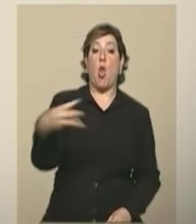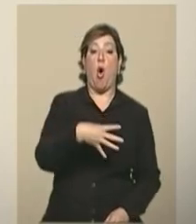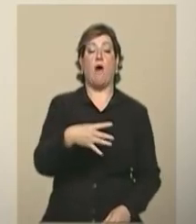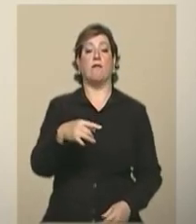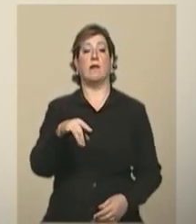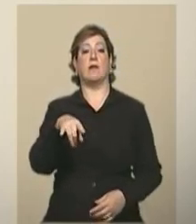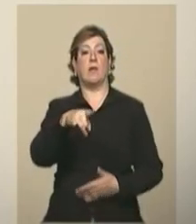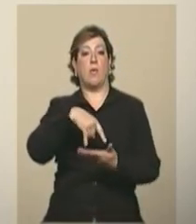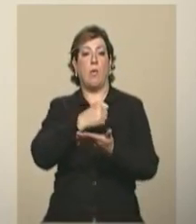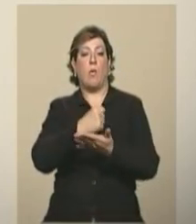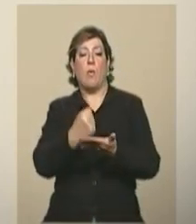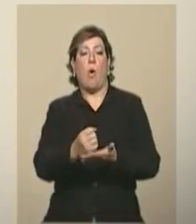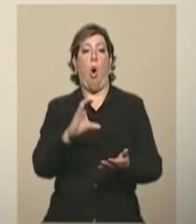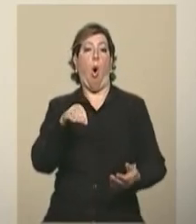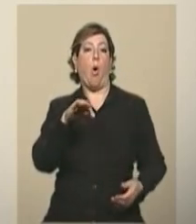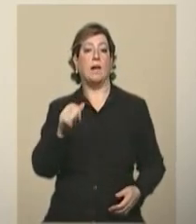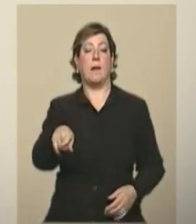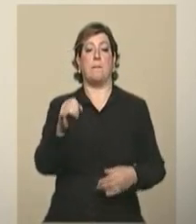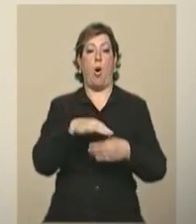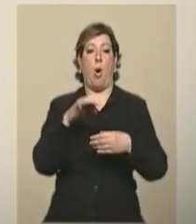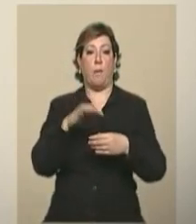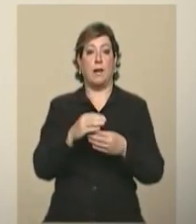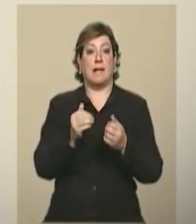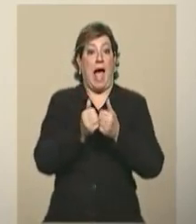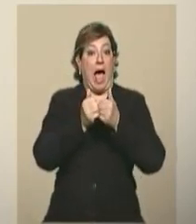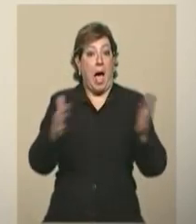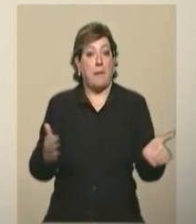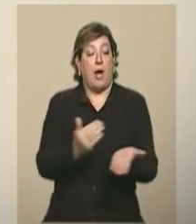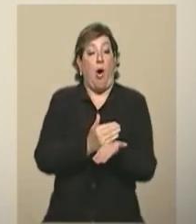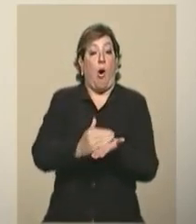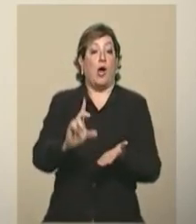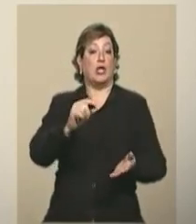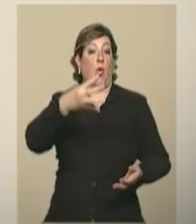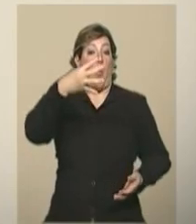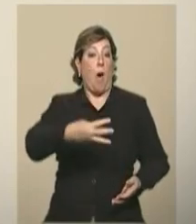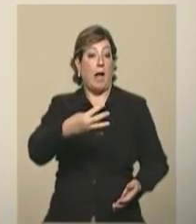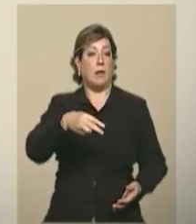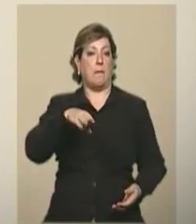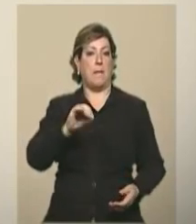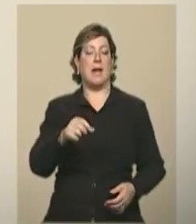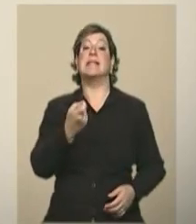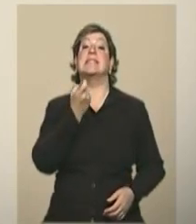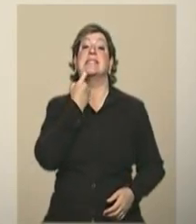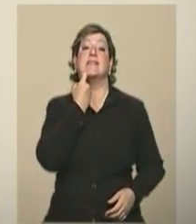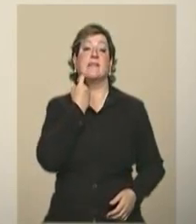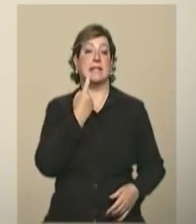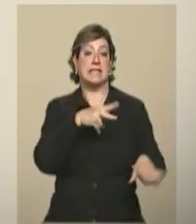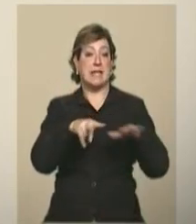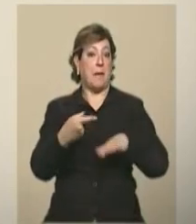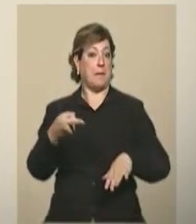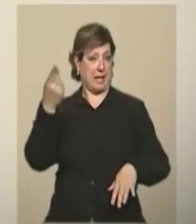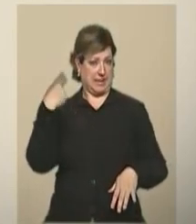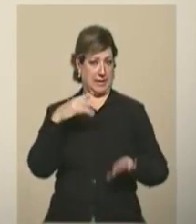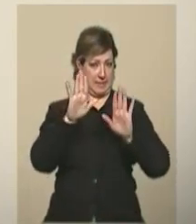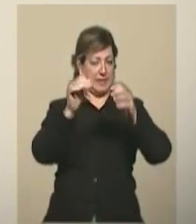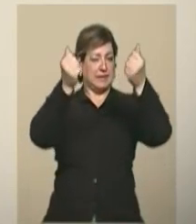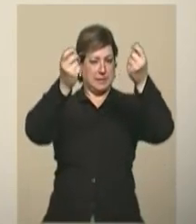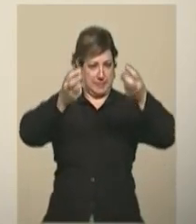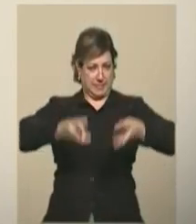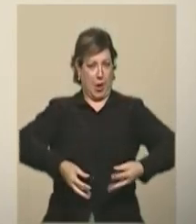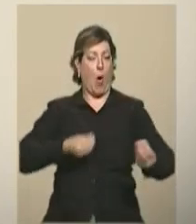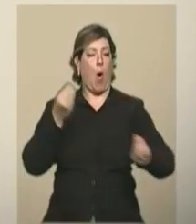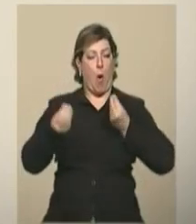abertas a partir do dia 4 de maio, sexta-feira da semana passada. Vou te explicar como isso